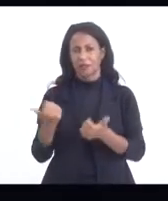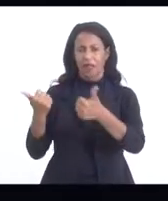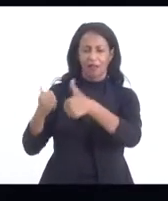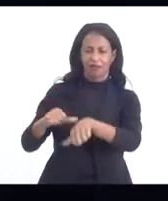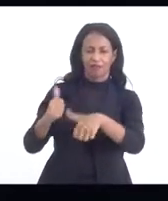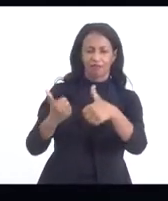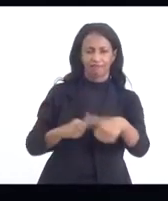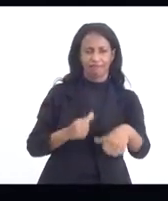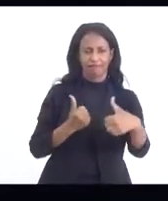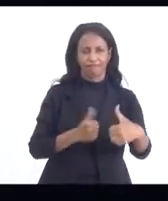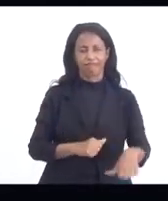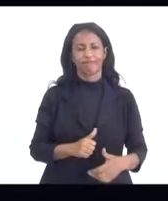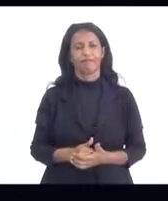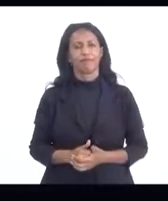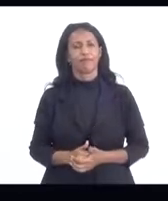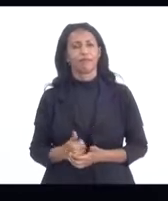feito